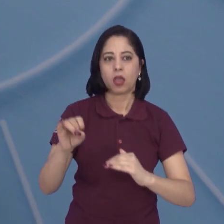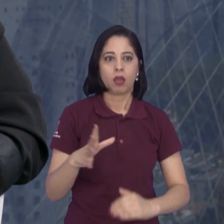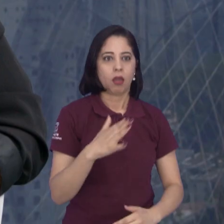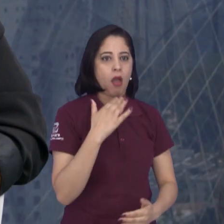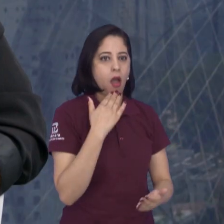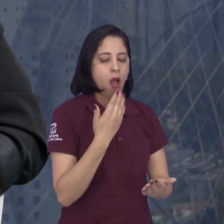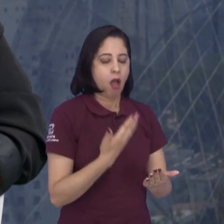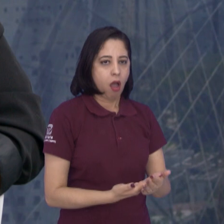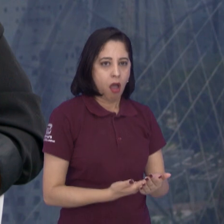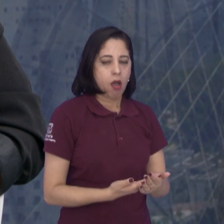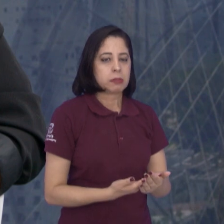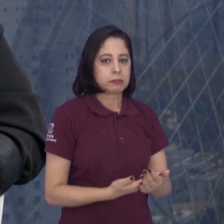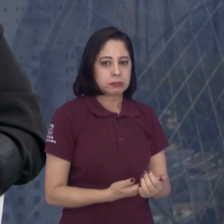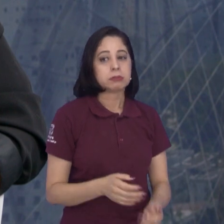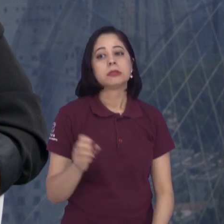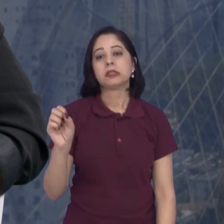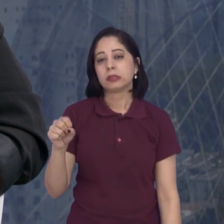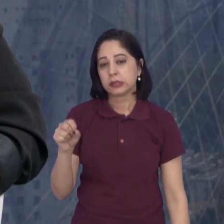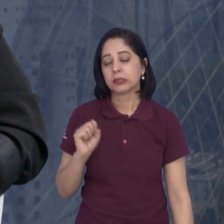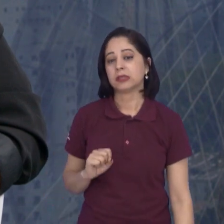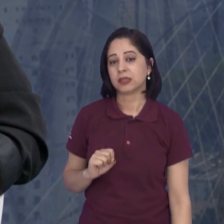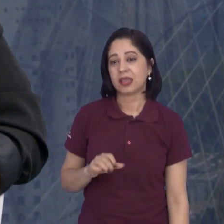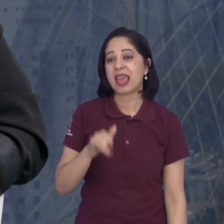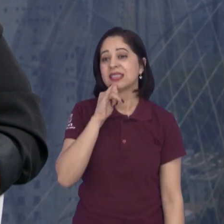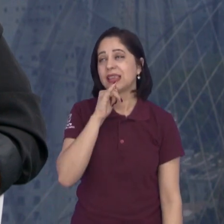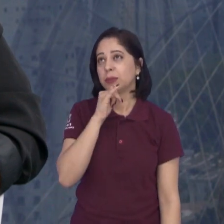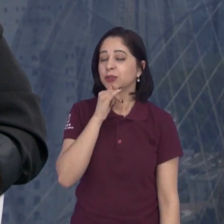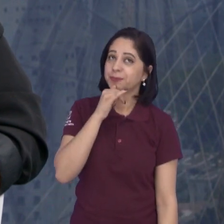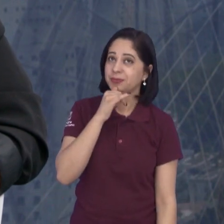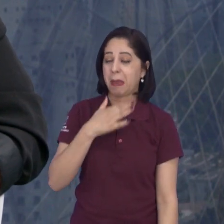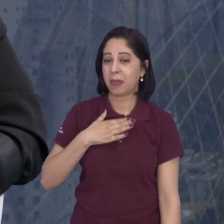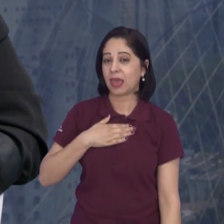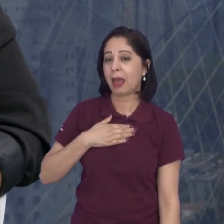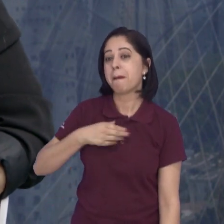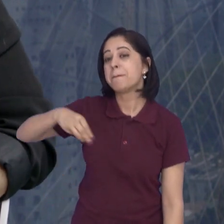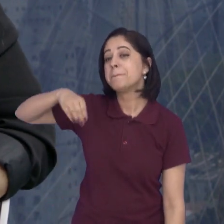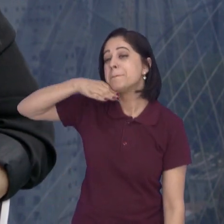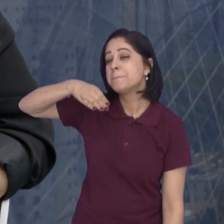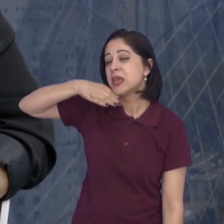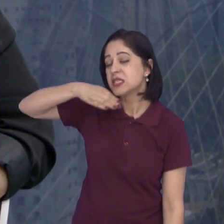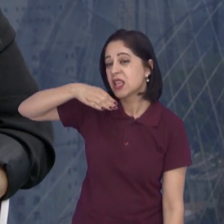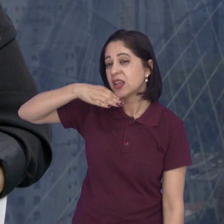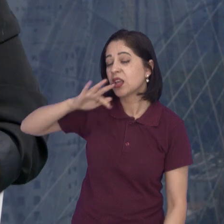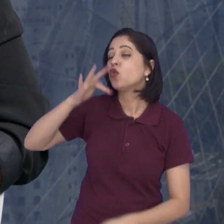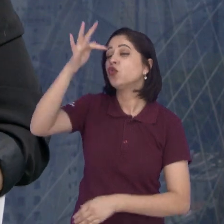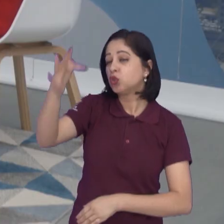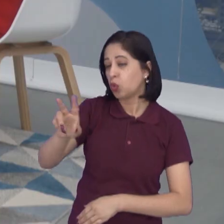Eu diria que, vamos supor, minhas bisnetas, talvez, Mas a gente trabalha para isso, né?